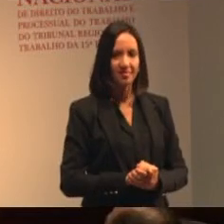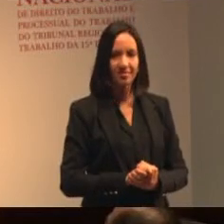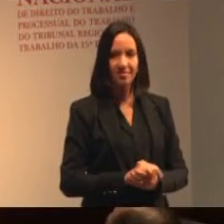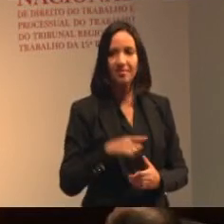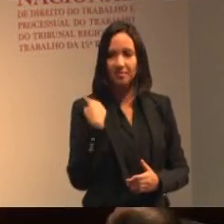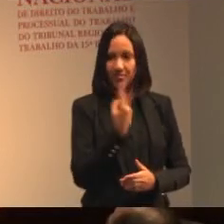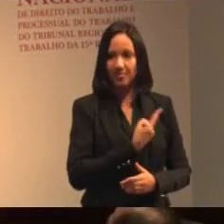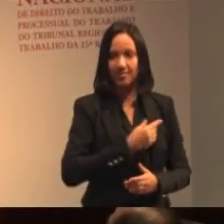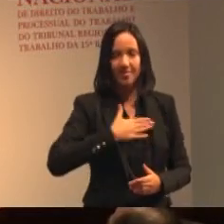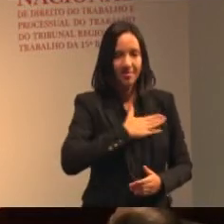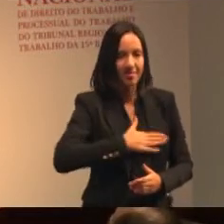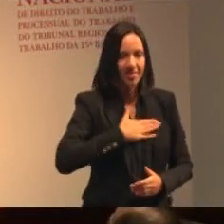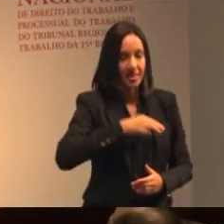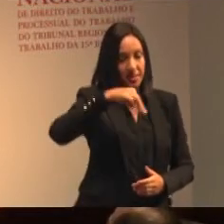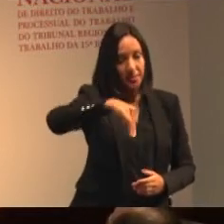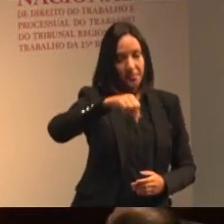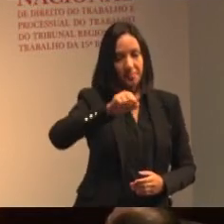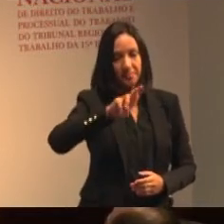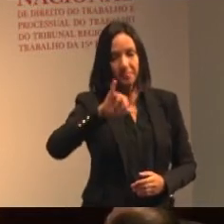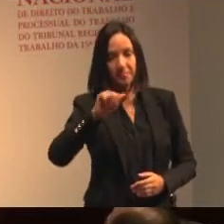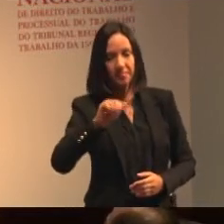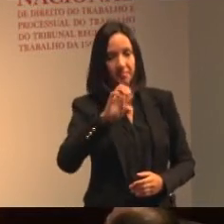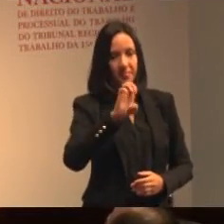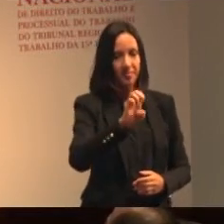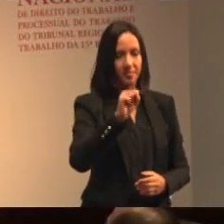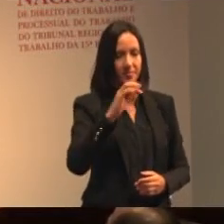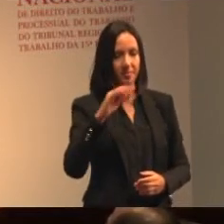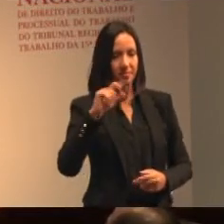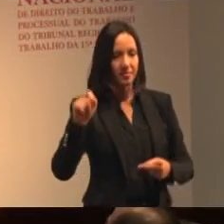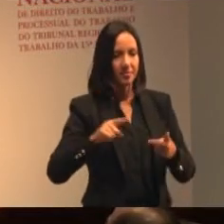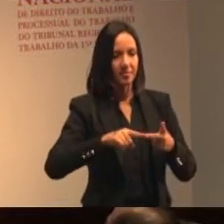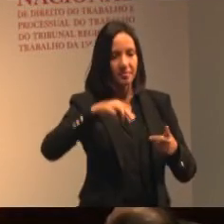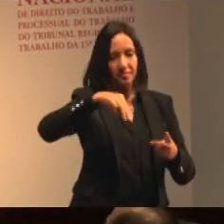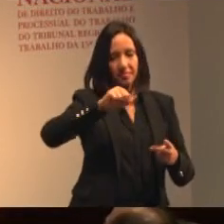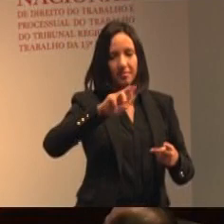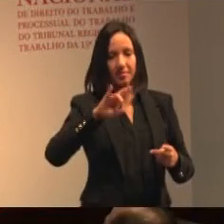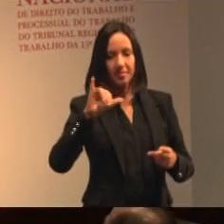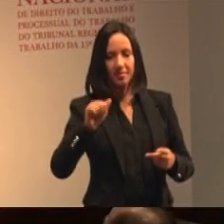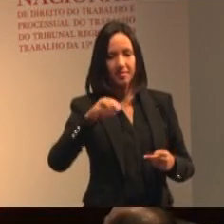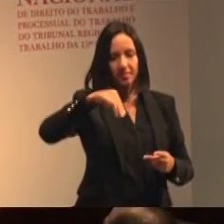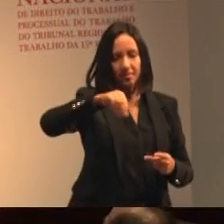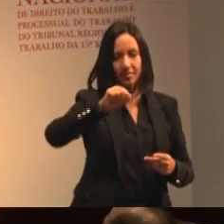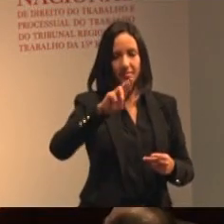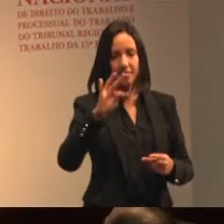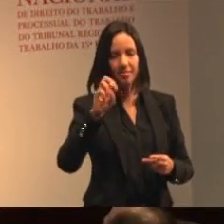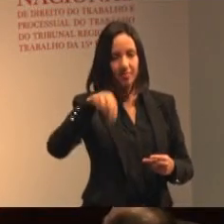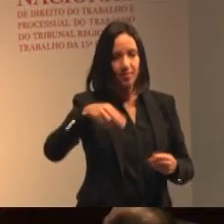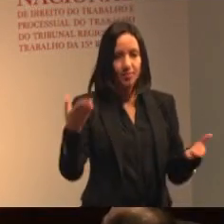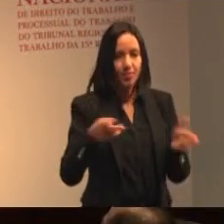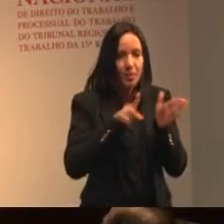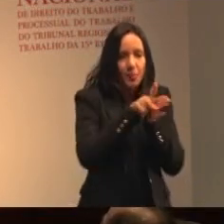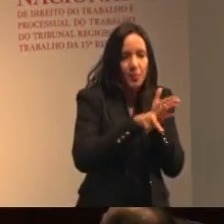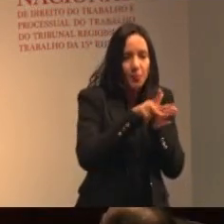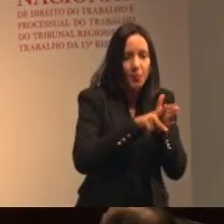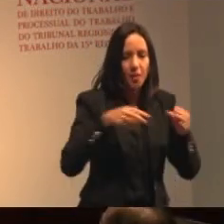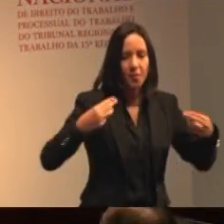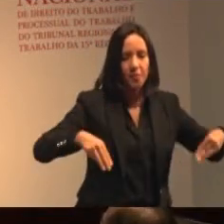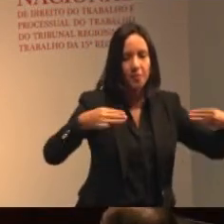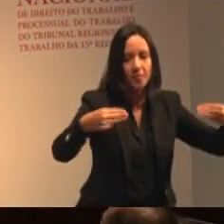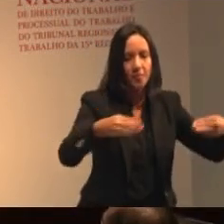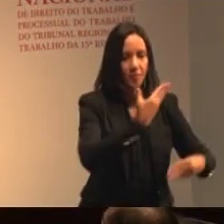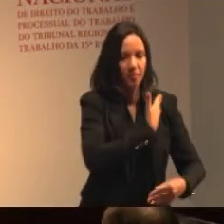Nossa querida Maria Estela Guimarães de Martim, procuradora-chefe do Ministério Público aqui da 15ª